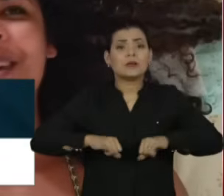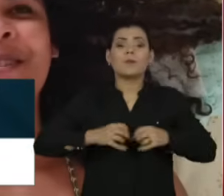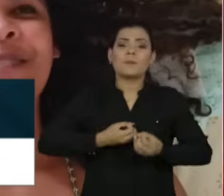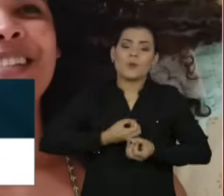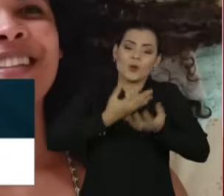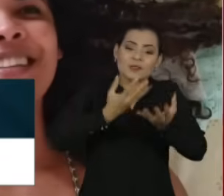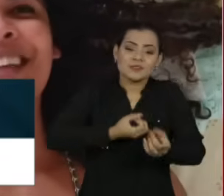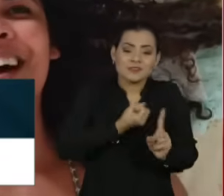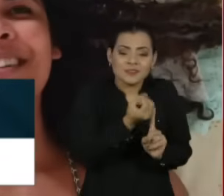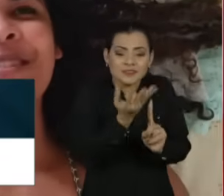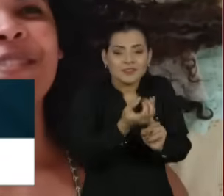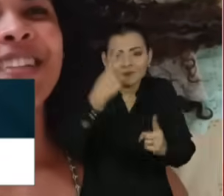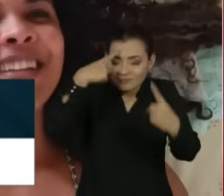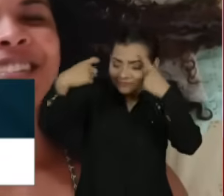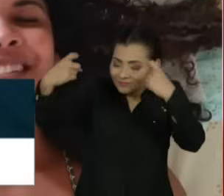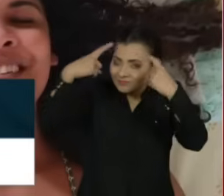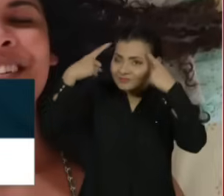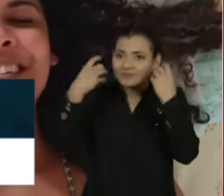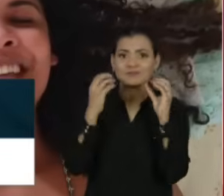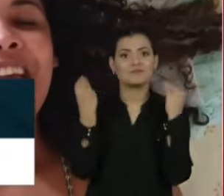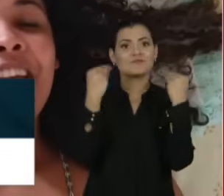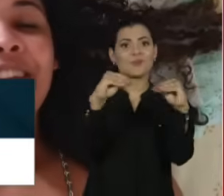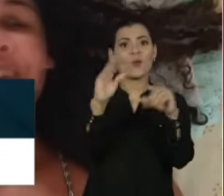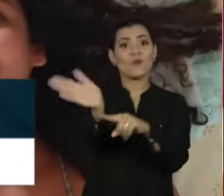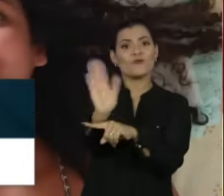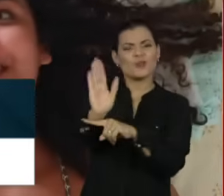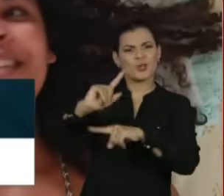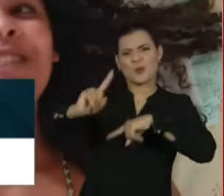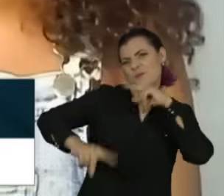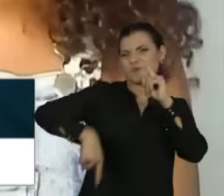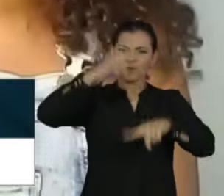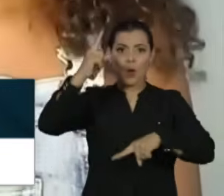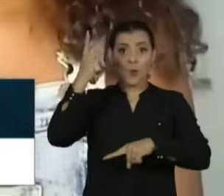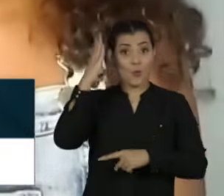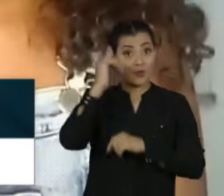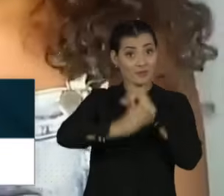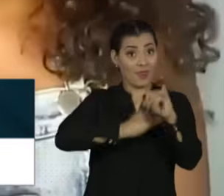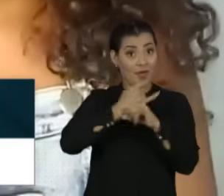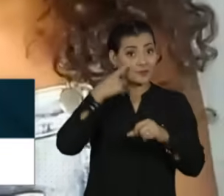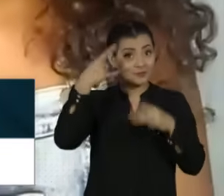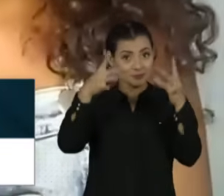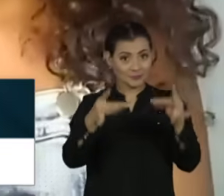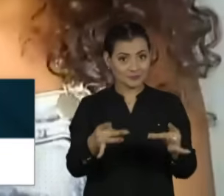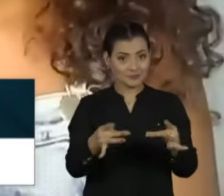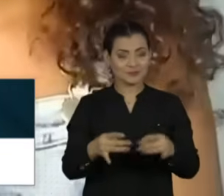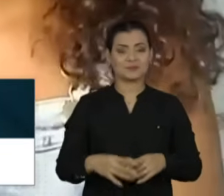e criatividade colocadas em vídeos que viralizam na internet. A gente volta já.